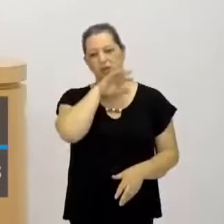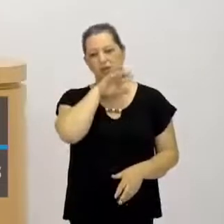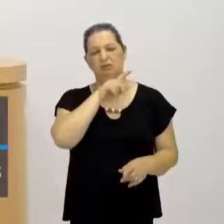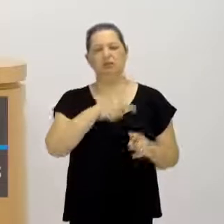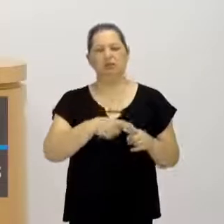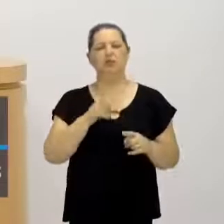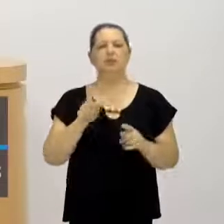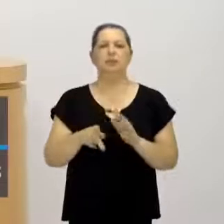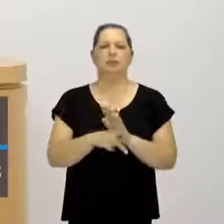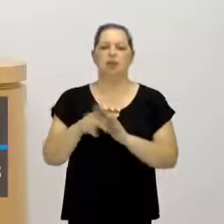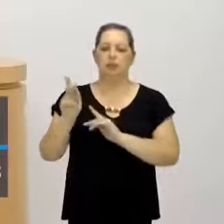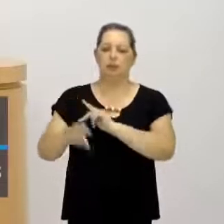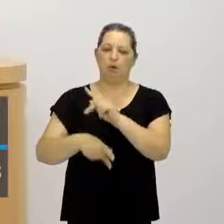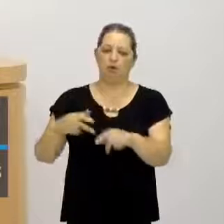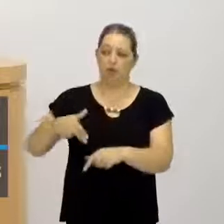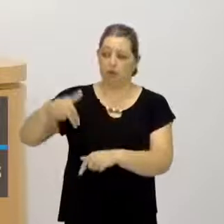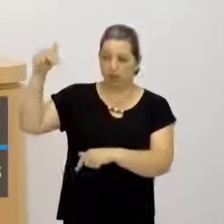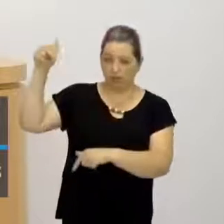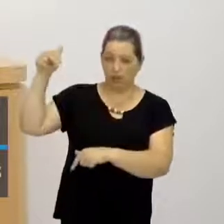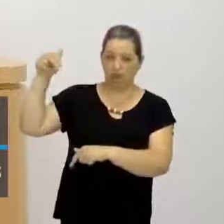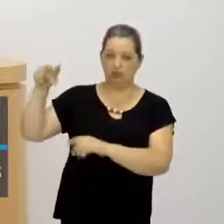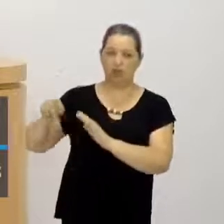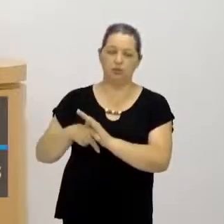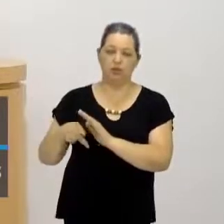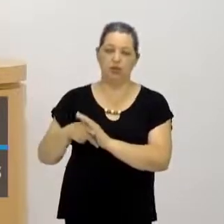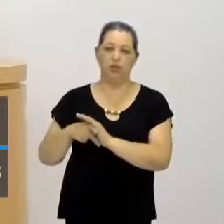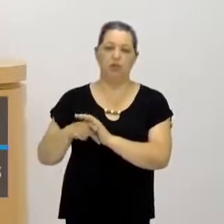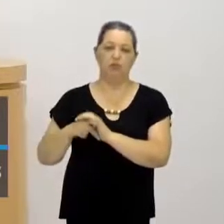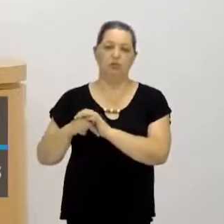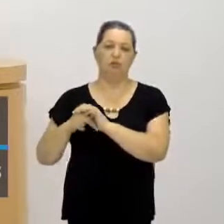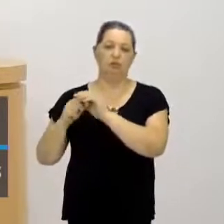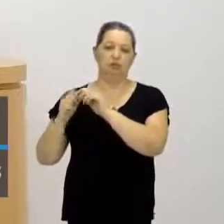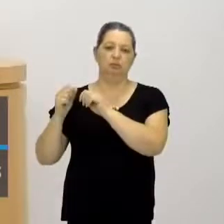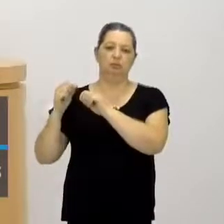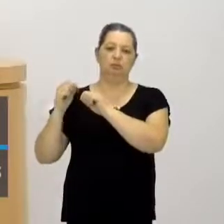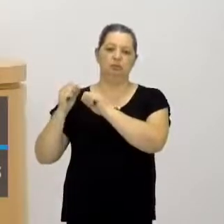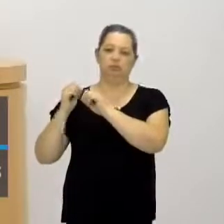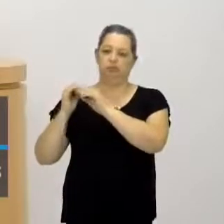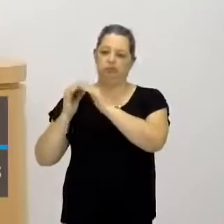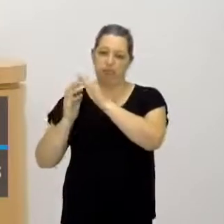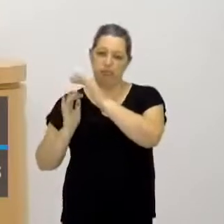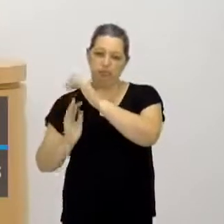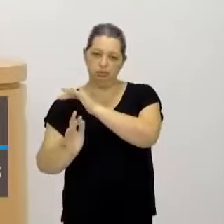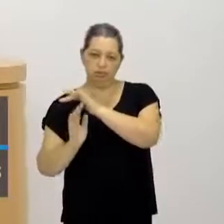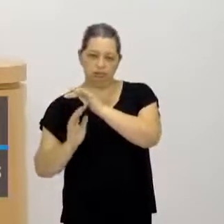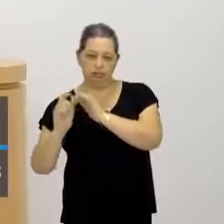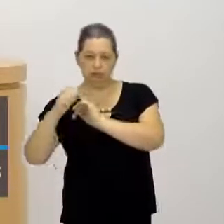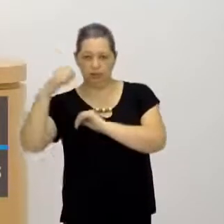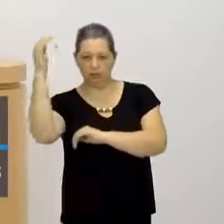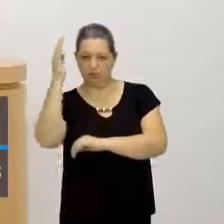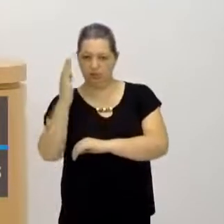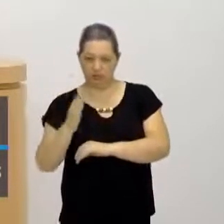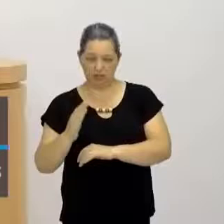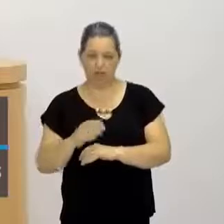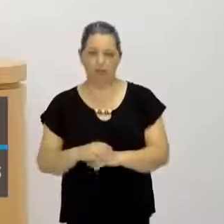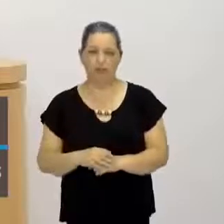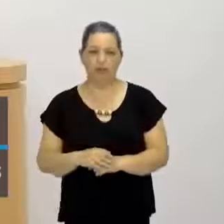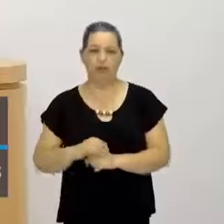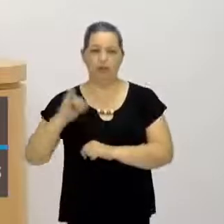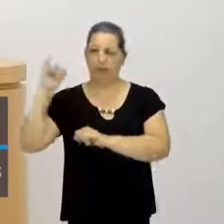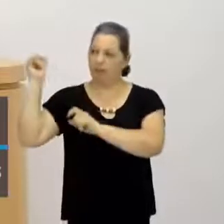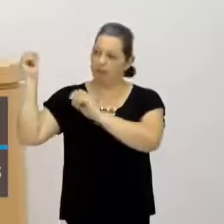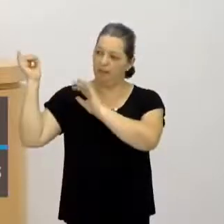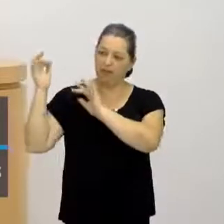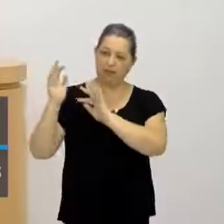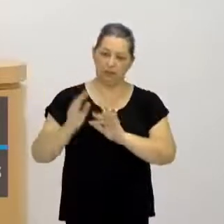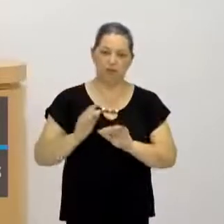migrantes nordestinos, nos imigrantes que vieram para o Brasil e nos fenômenos de deslocamento que nós temos até hoje, principalmente